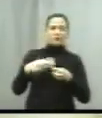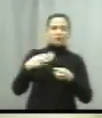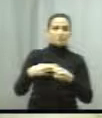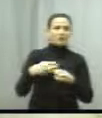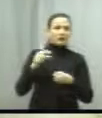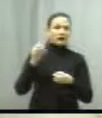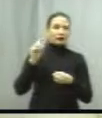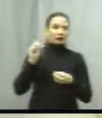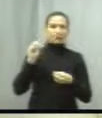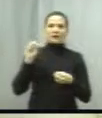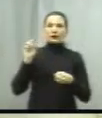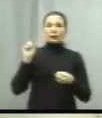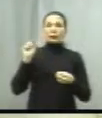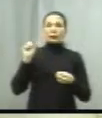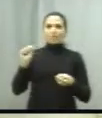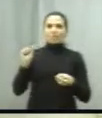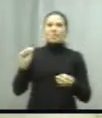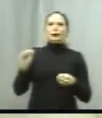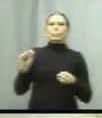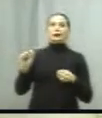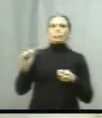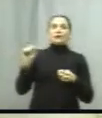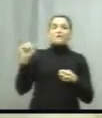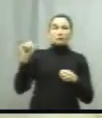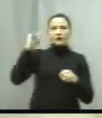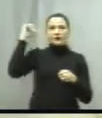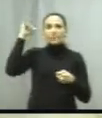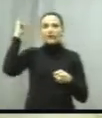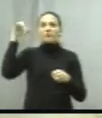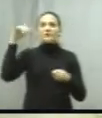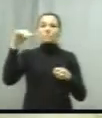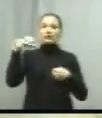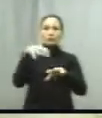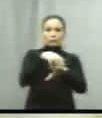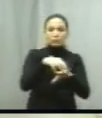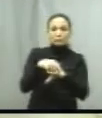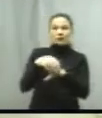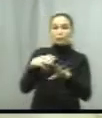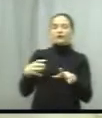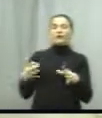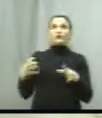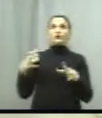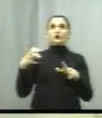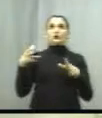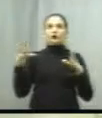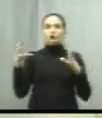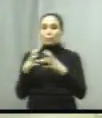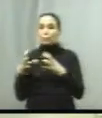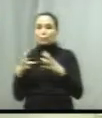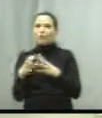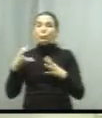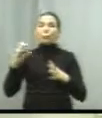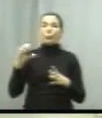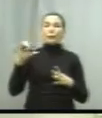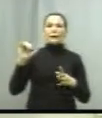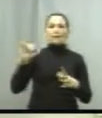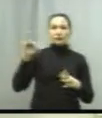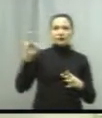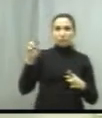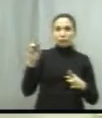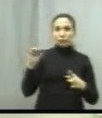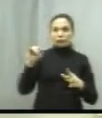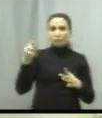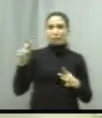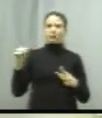o transporte coletivo. Diga-se passagem, eu aguardo que o governo anuncie, em algum momento, medidas que